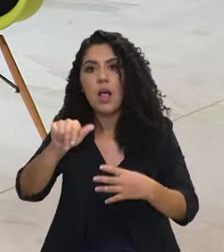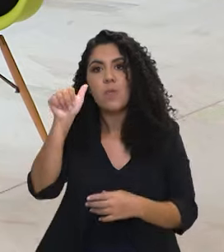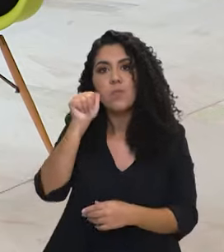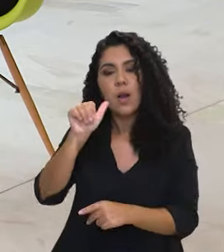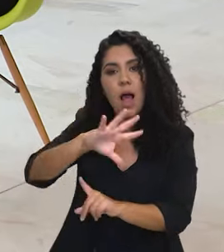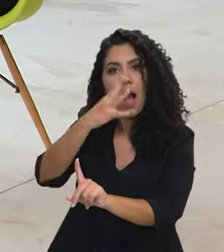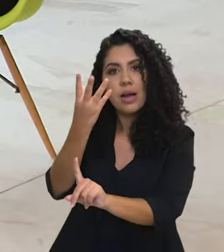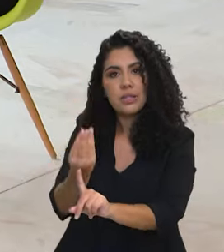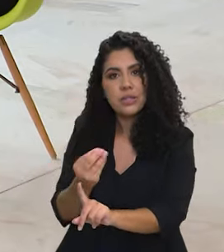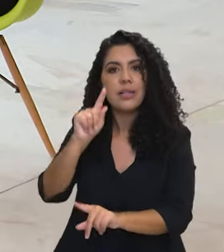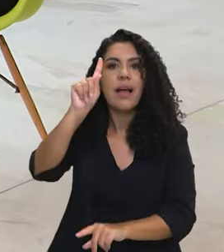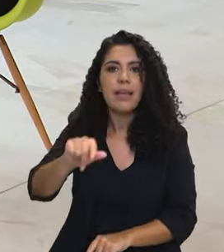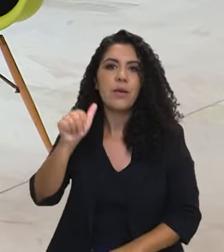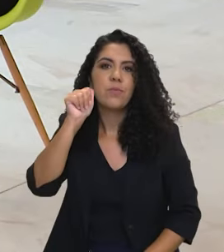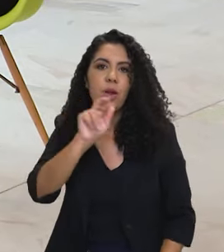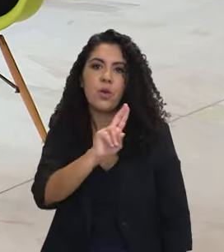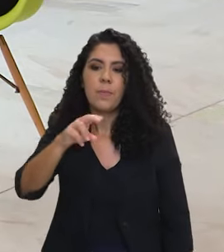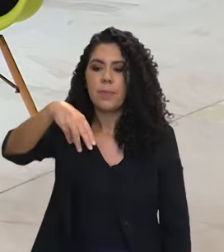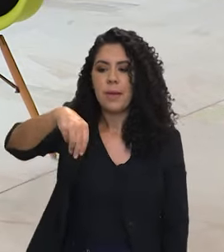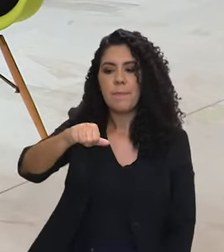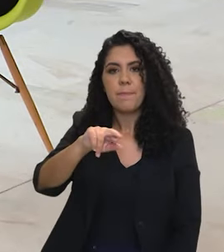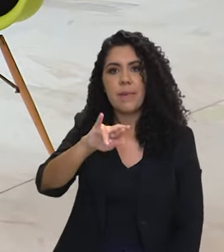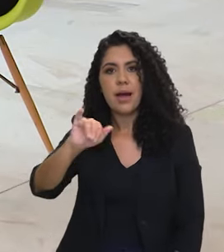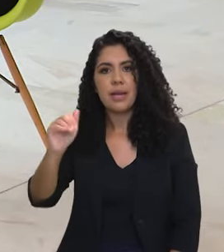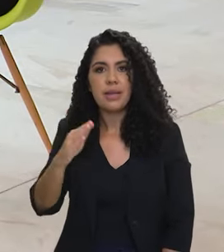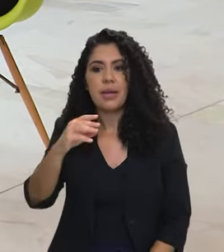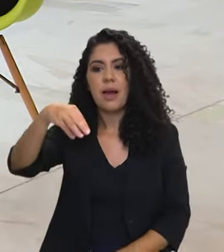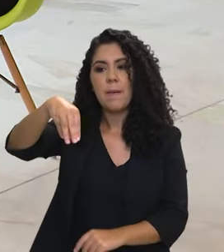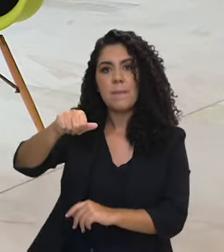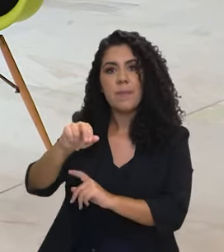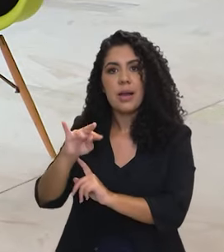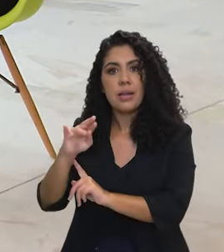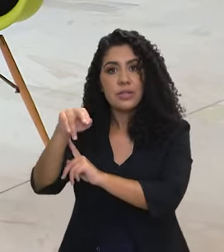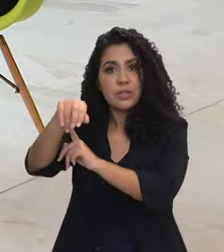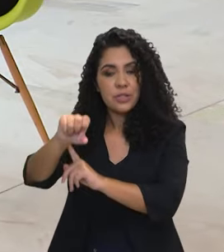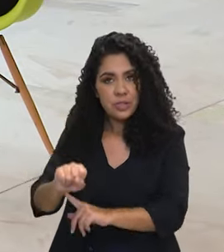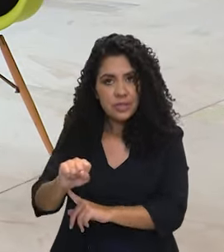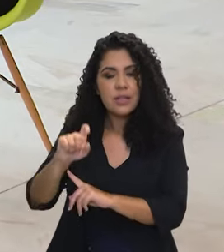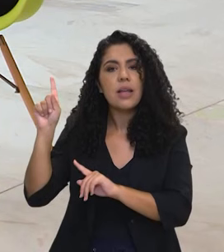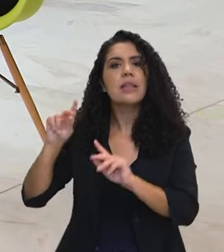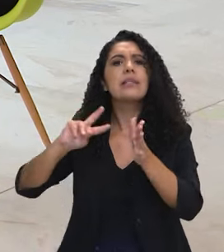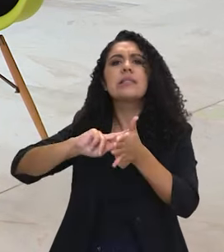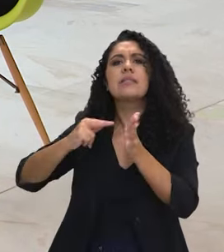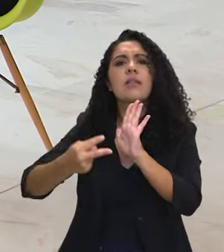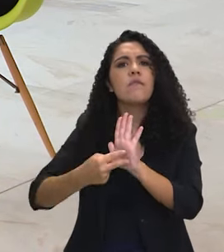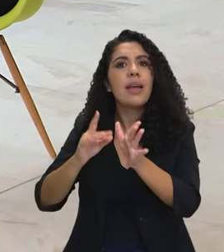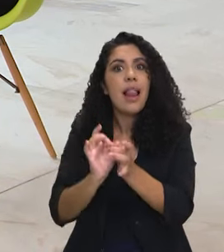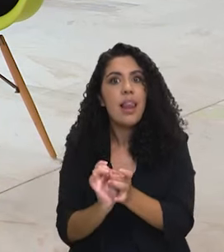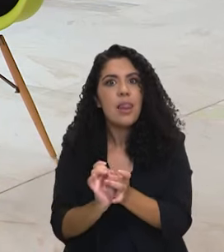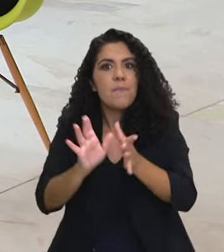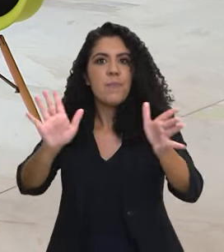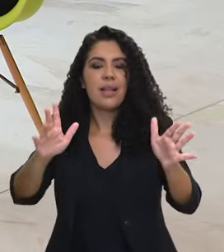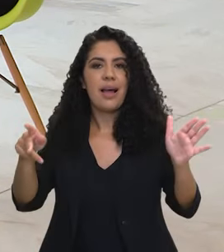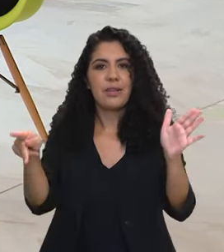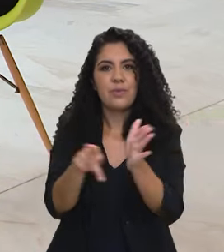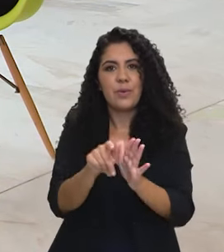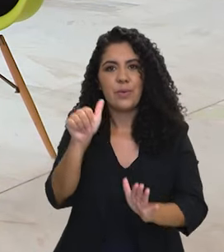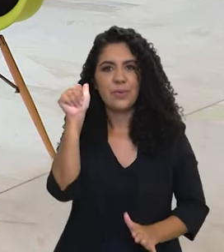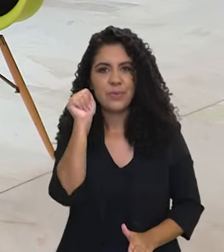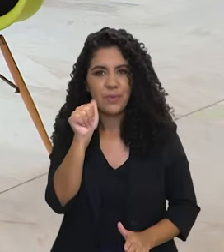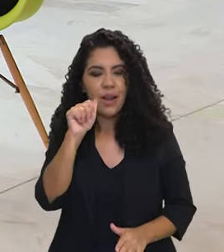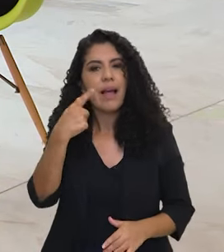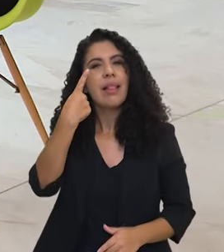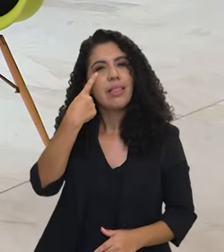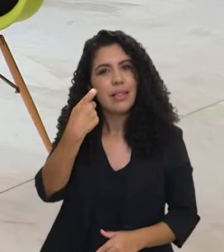Martins, que é essa que eu quis dar destaque, também pela representação que me parece fazer uma alusão à liberdade, à libertação da mulher. Então, eu